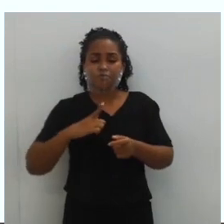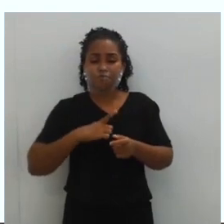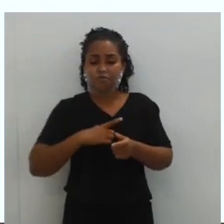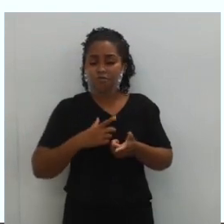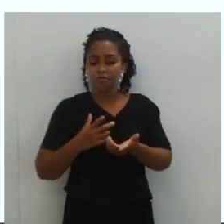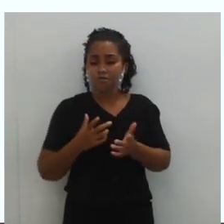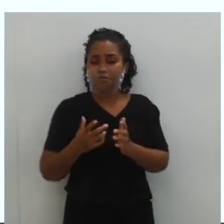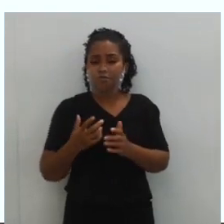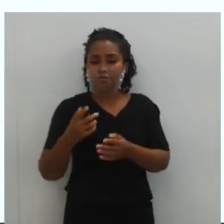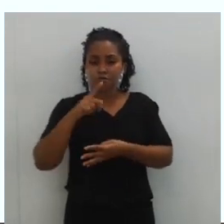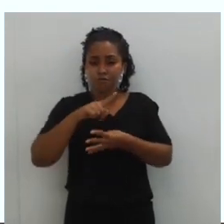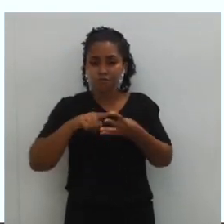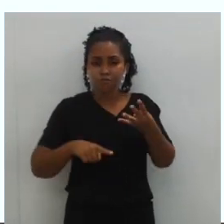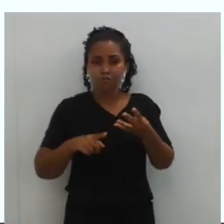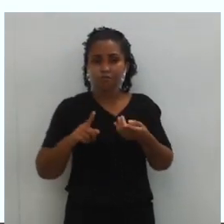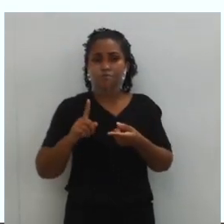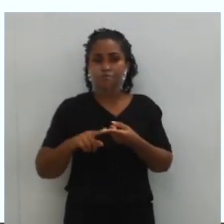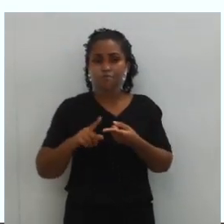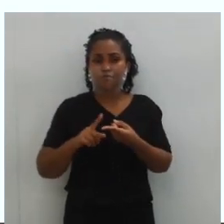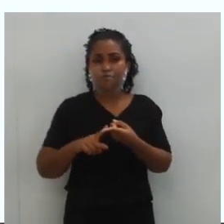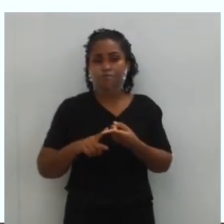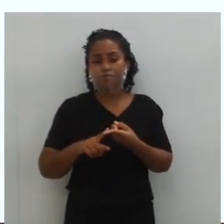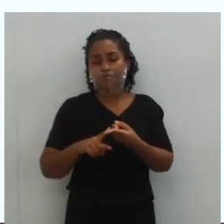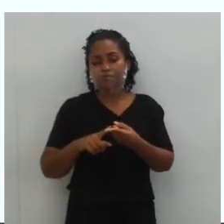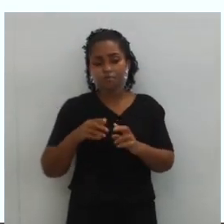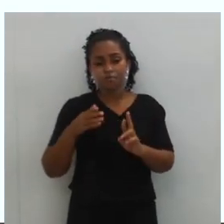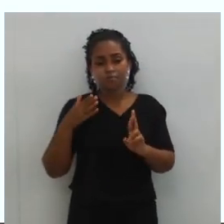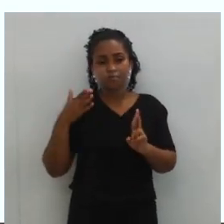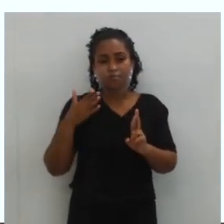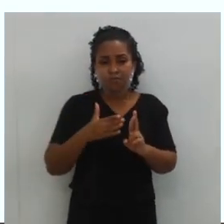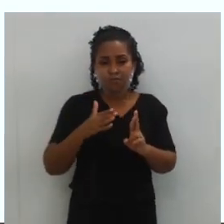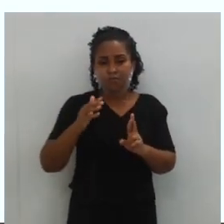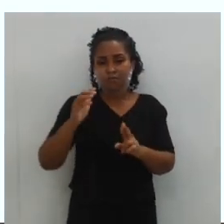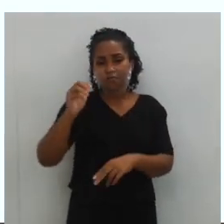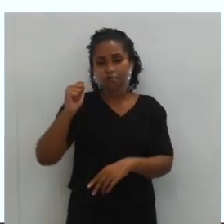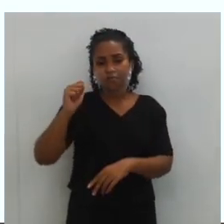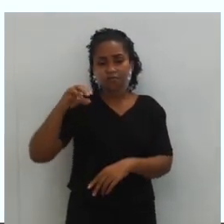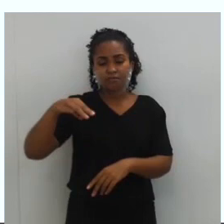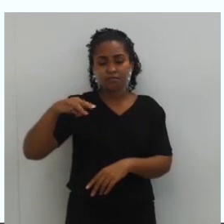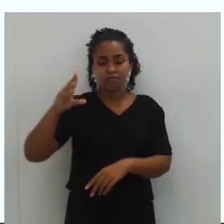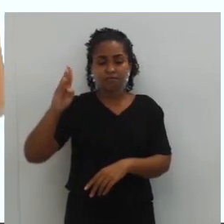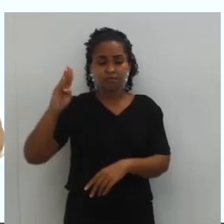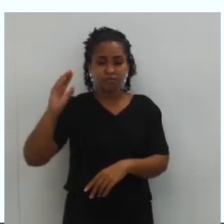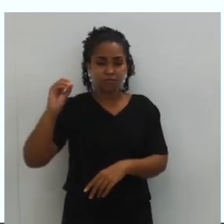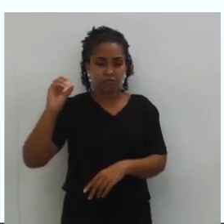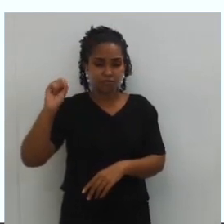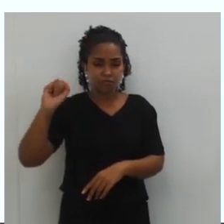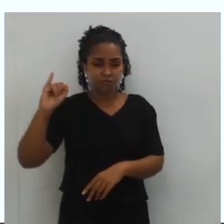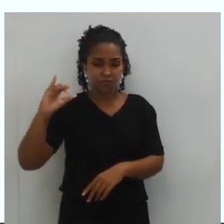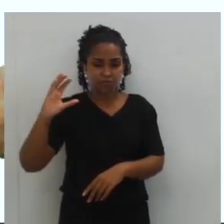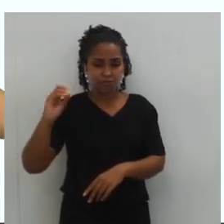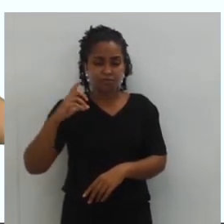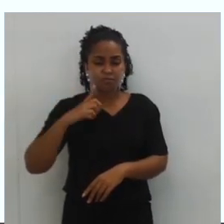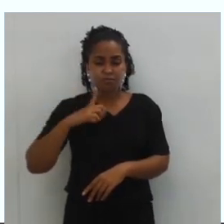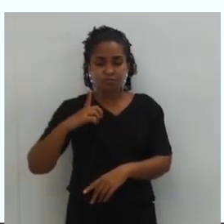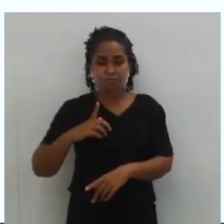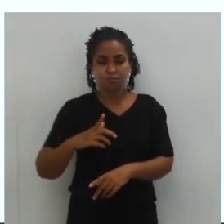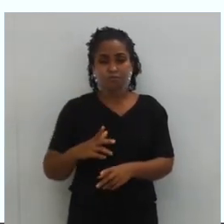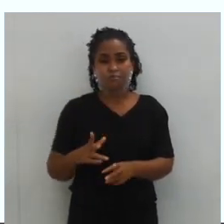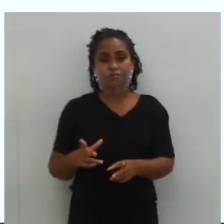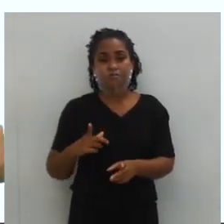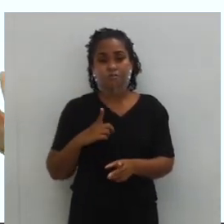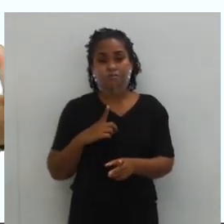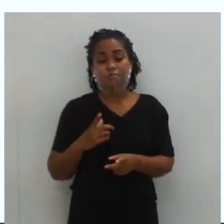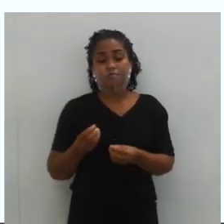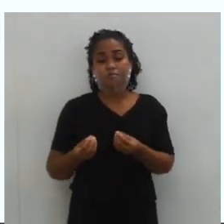Pereira 04, né, Mestre Ambrósio, né, então muitos, até a trilha sonora também